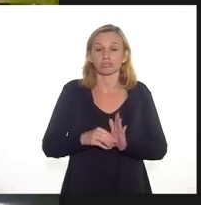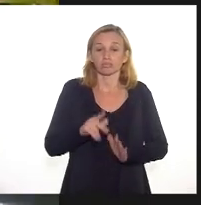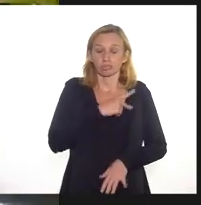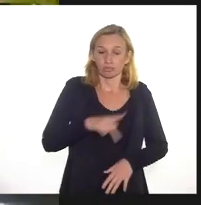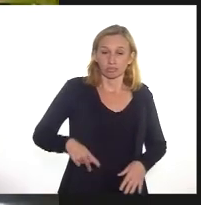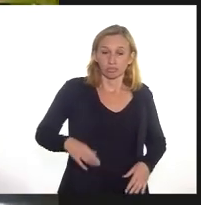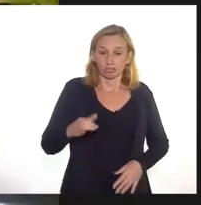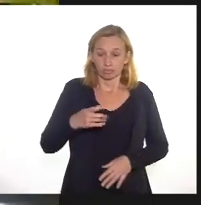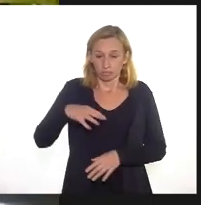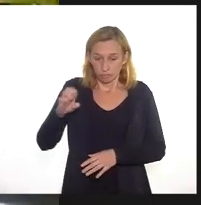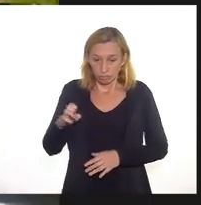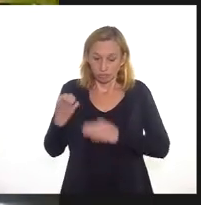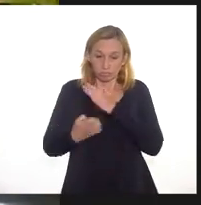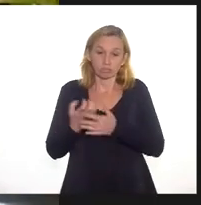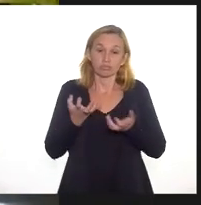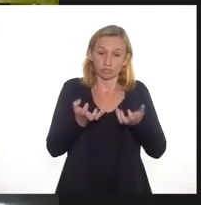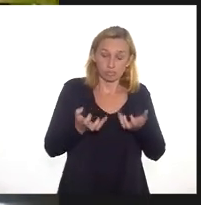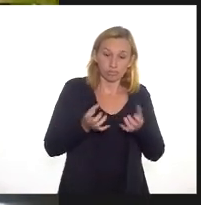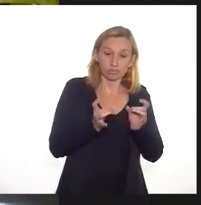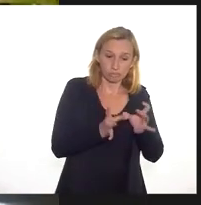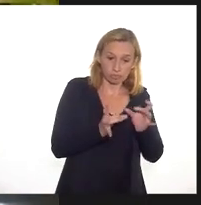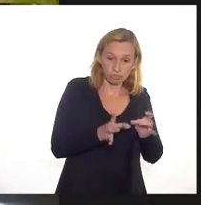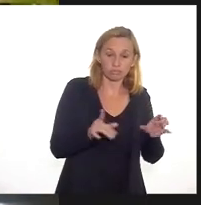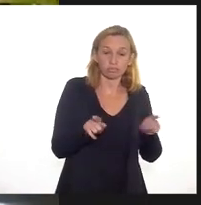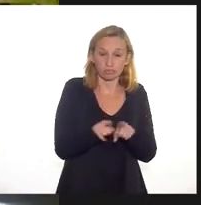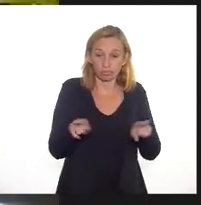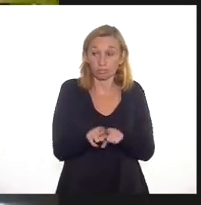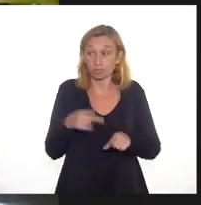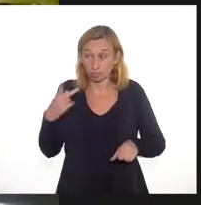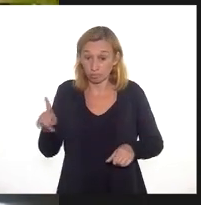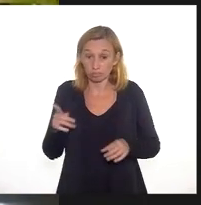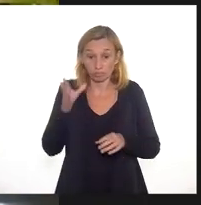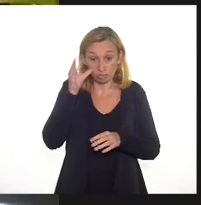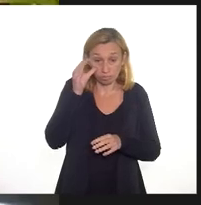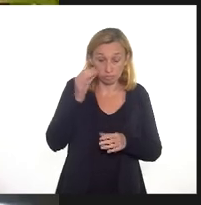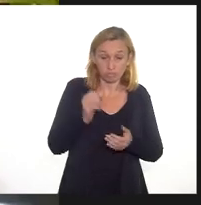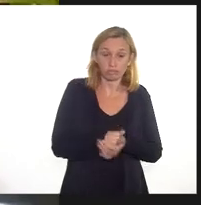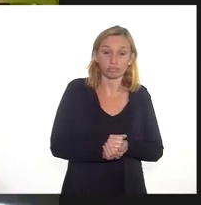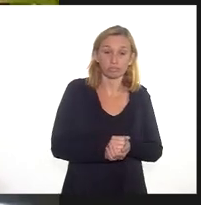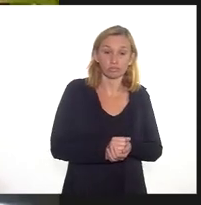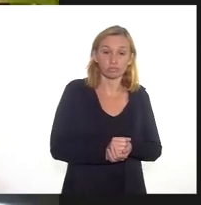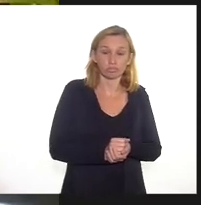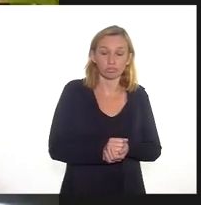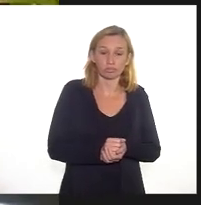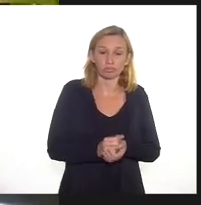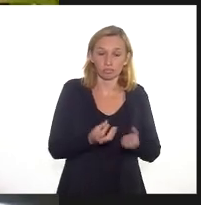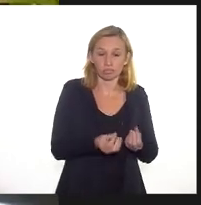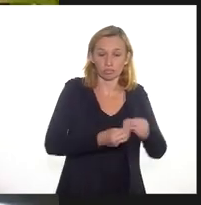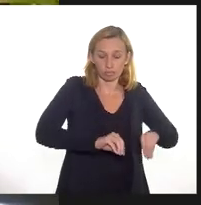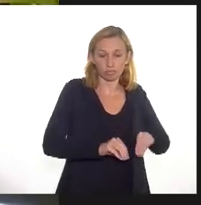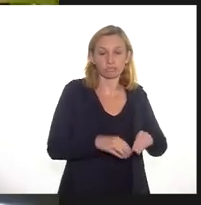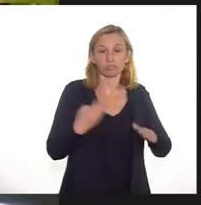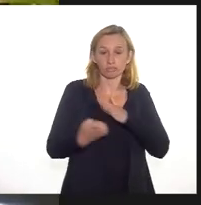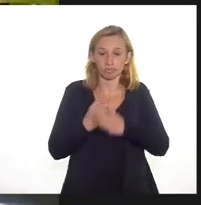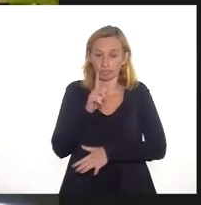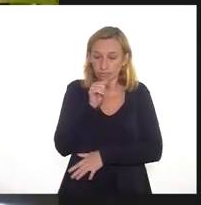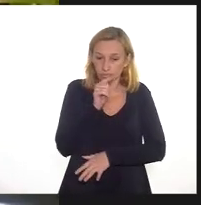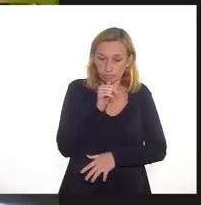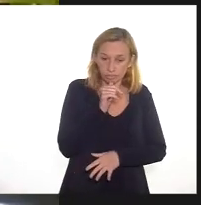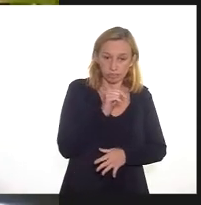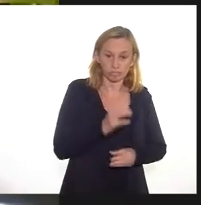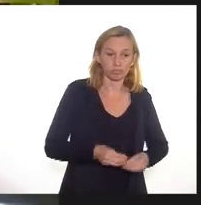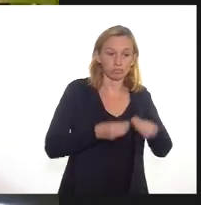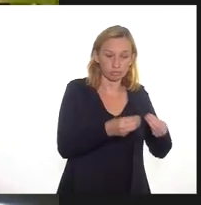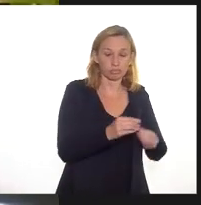em privatizar a SEDAI e, justamente por esse interesse, sucateou a SEDAI e a possibilidade da SEDAI entregar água boa